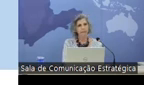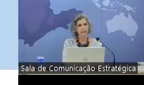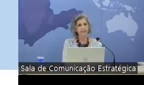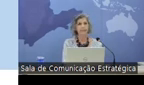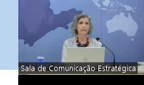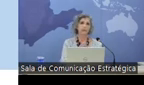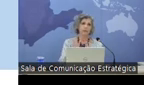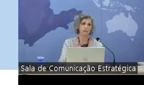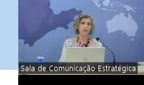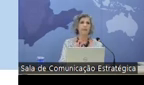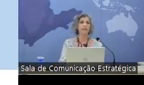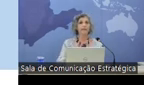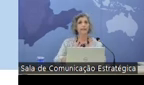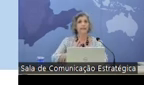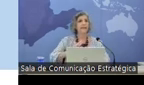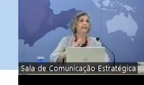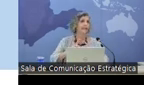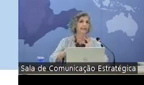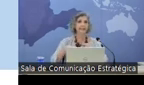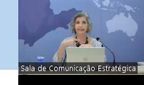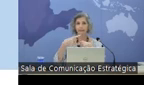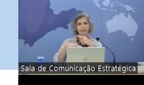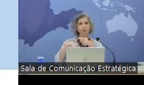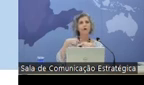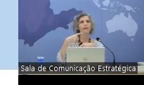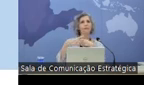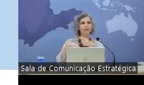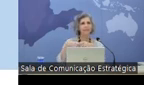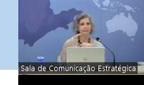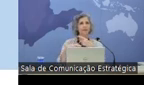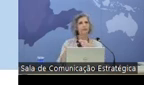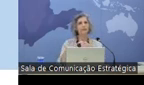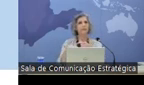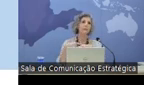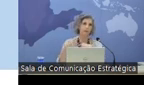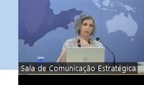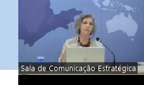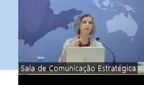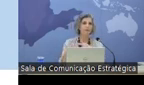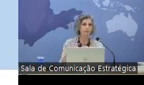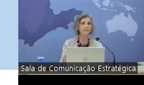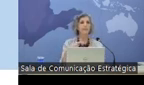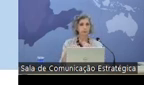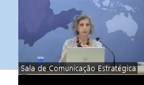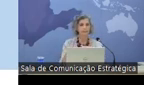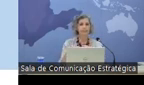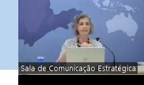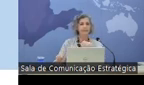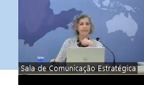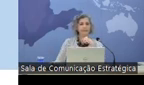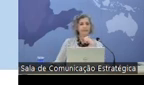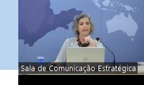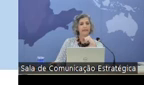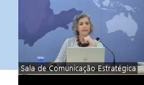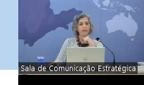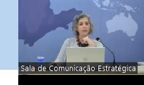primeira semana de cada mês então às vezes ele é ele ele ele ele ele ele morre bom né Toda hora ele me manda pelo menos uma vez por mês ele muda